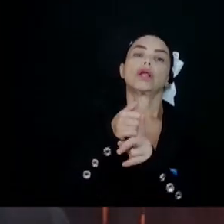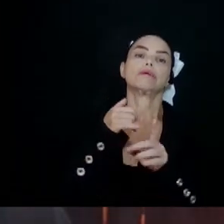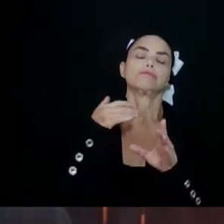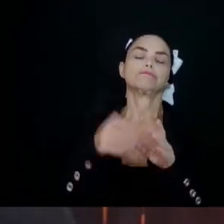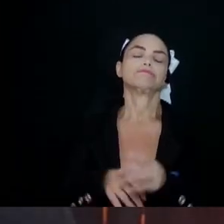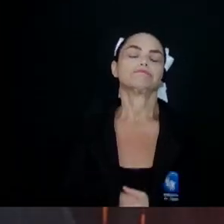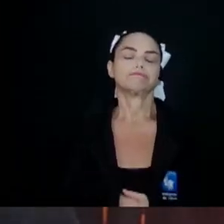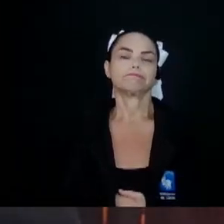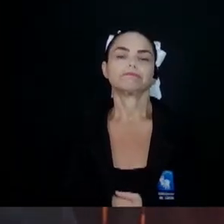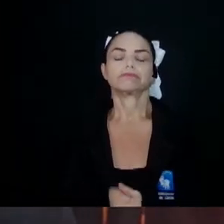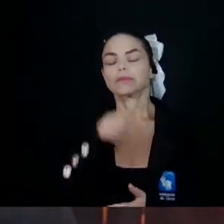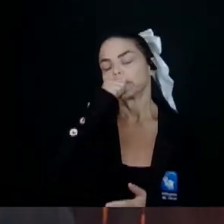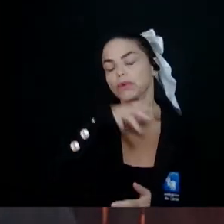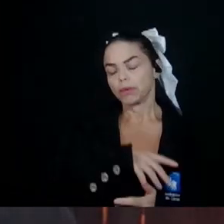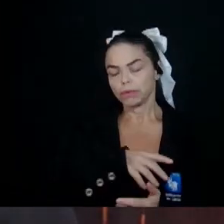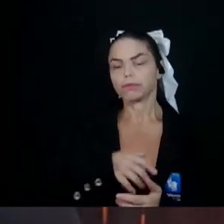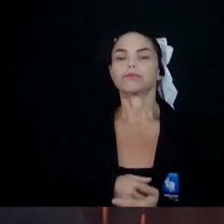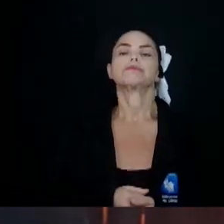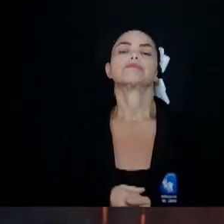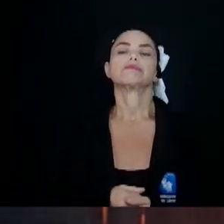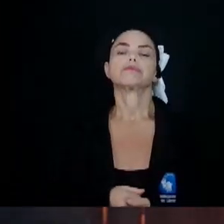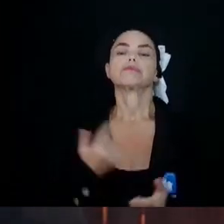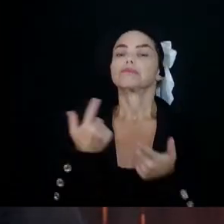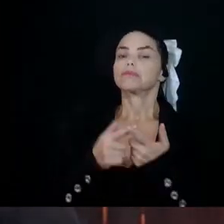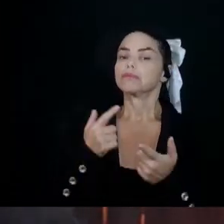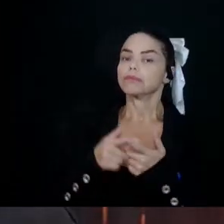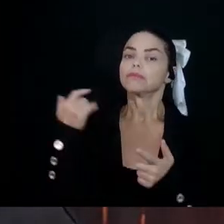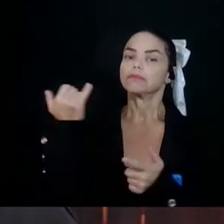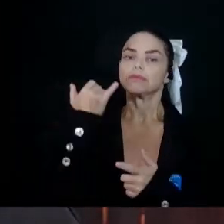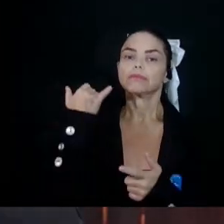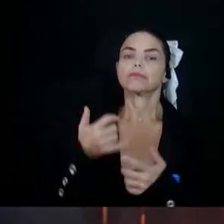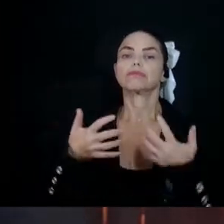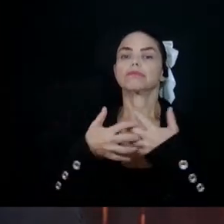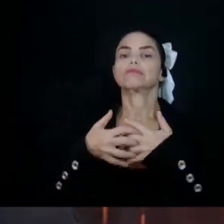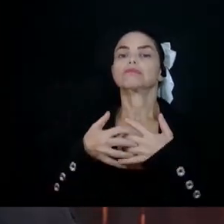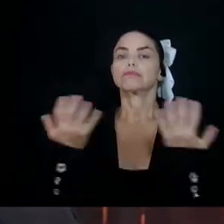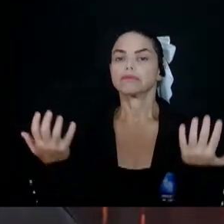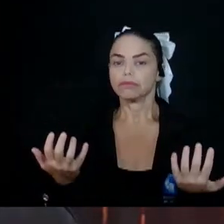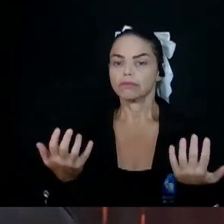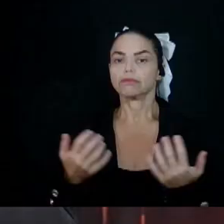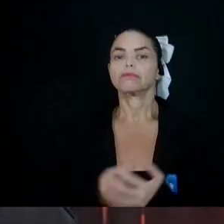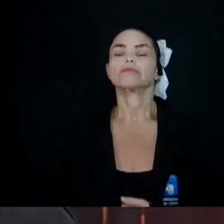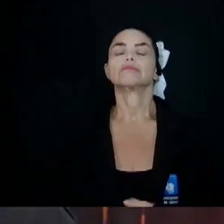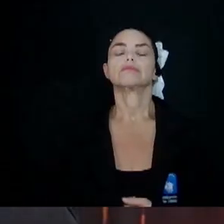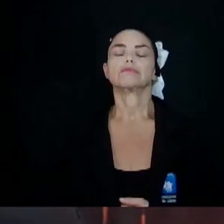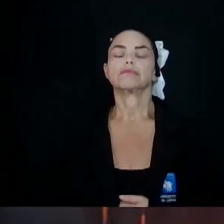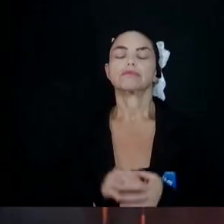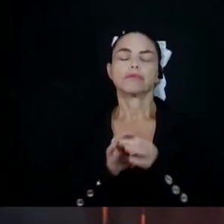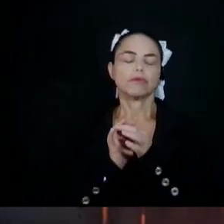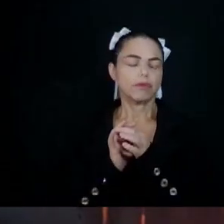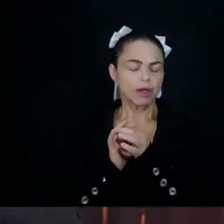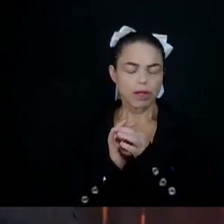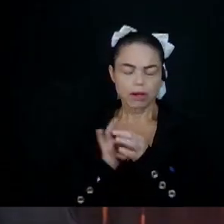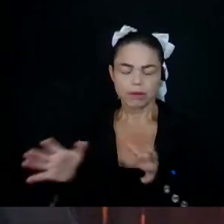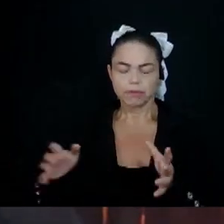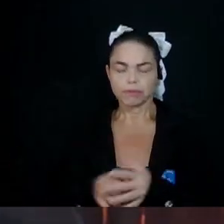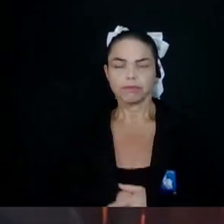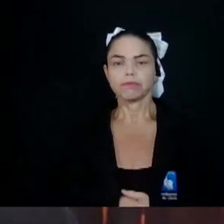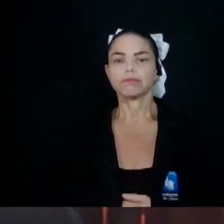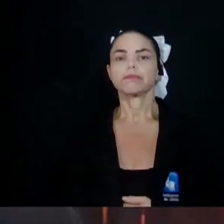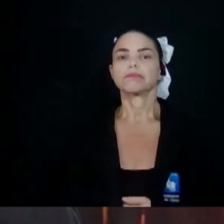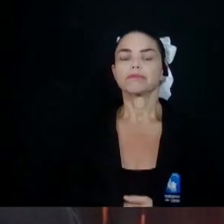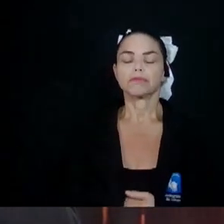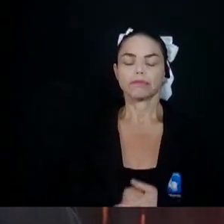abuso dessa criança. Então, mais uma vez, por que é tão importante desconectar? Fica livre daquilo. Né? A gente não precisa ficar vendo todos